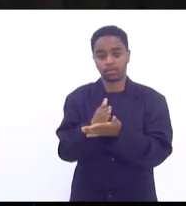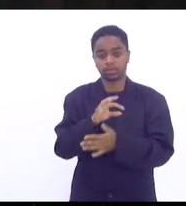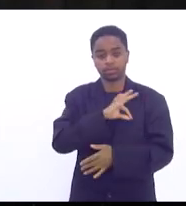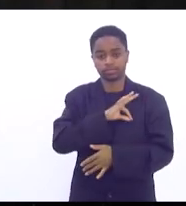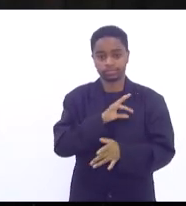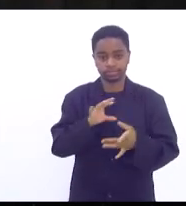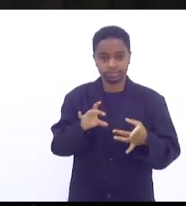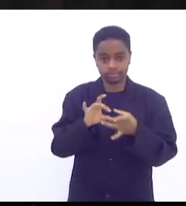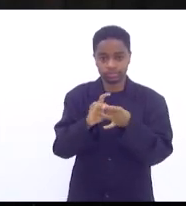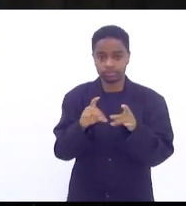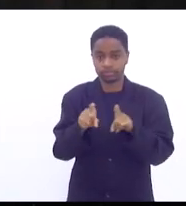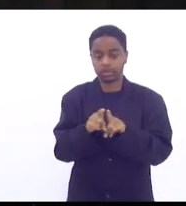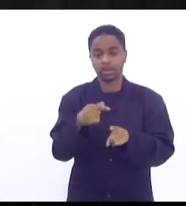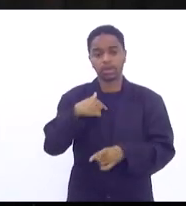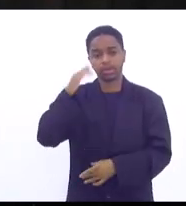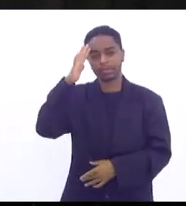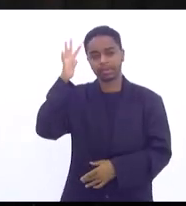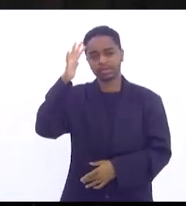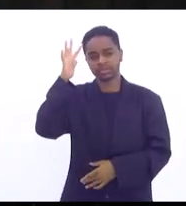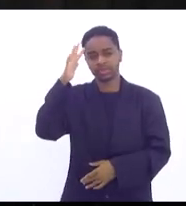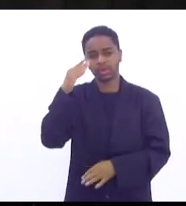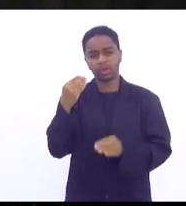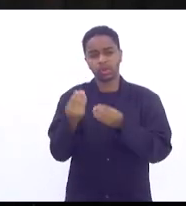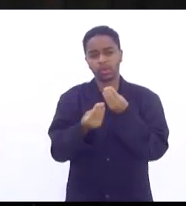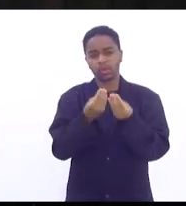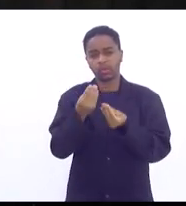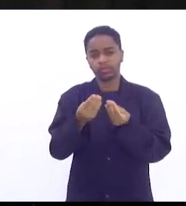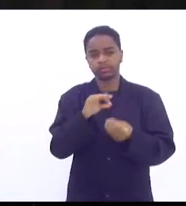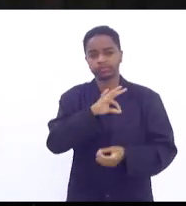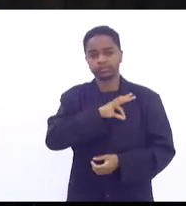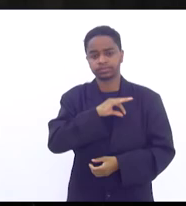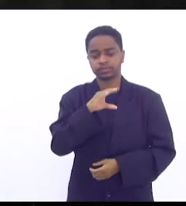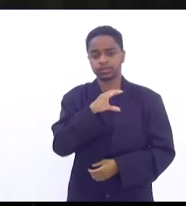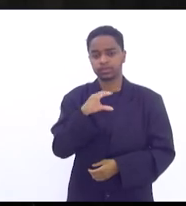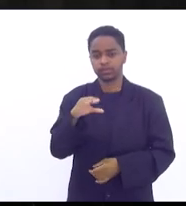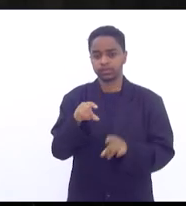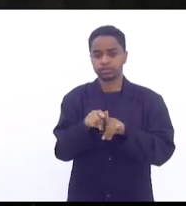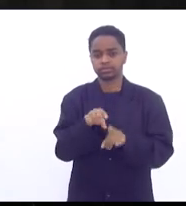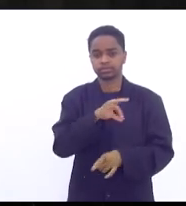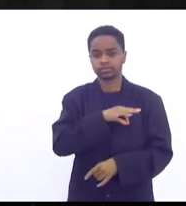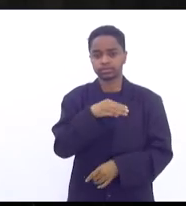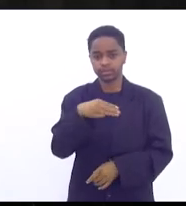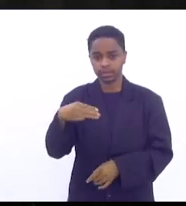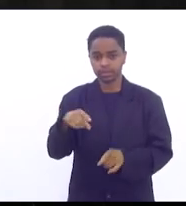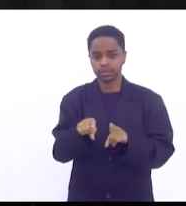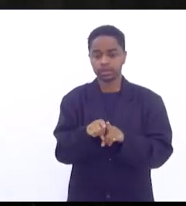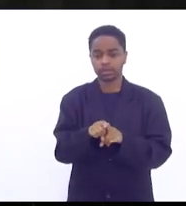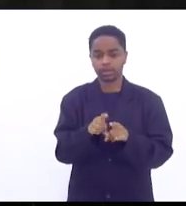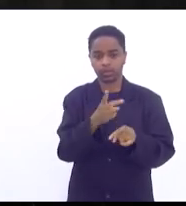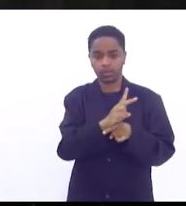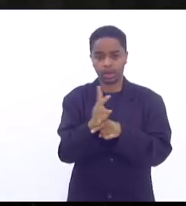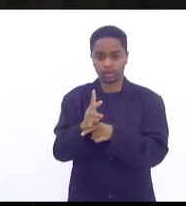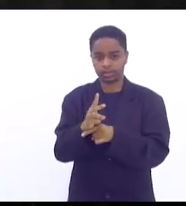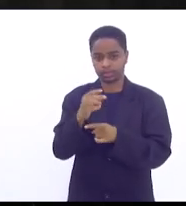quantidade, aquela penca enorme de policiais civis e militares e guardas municipais do bem.